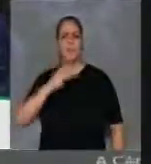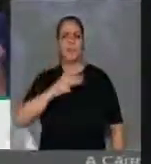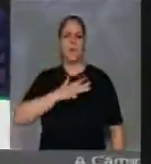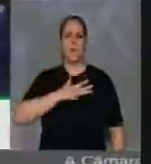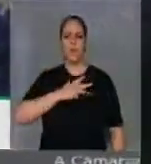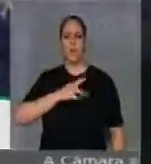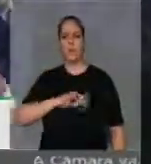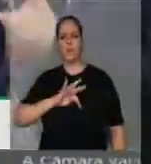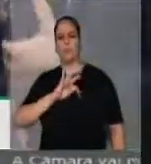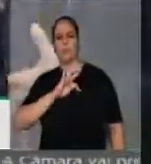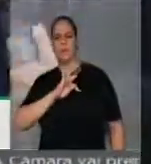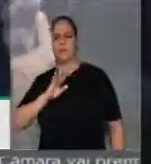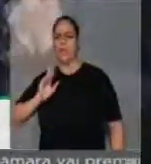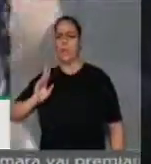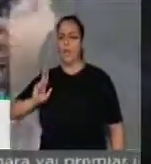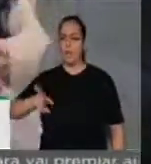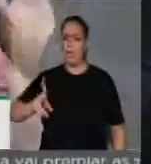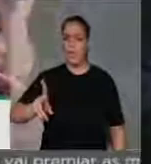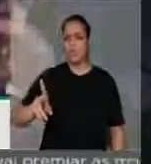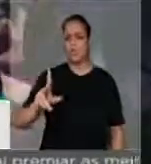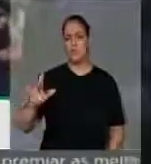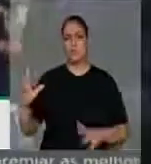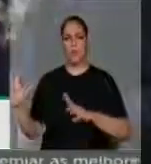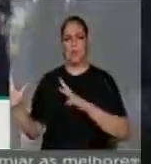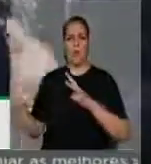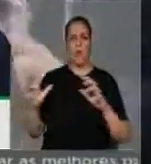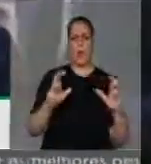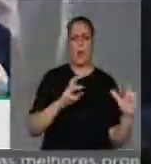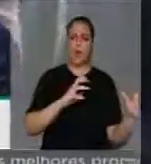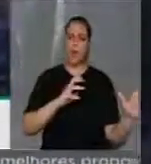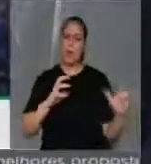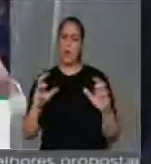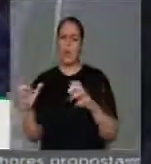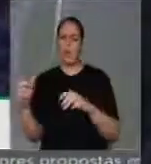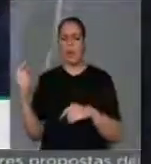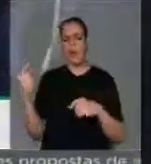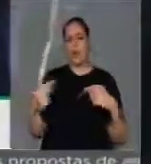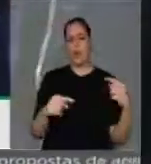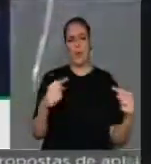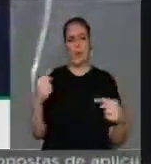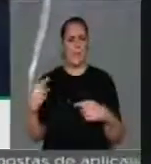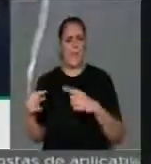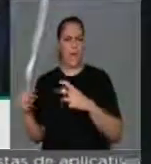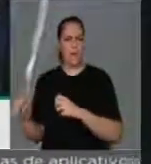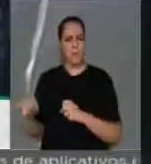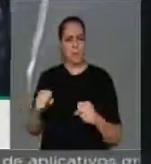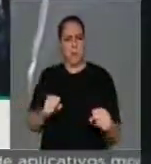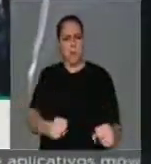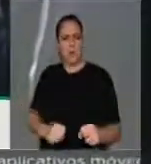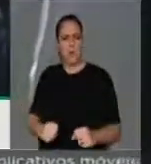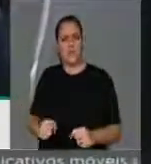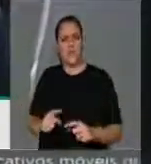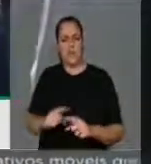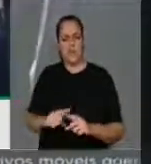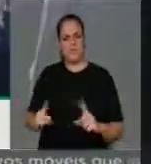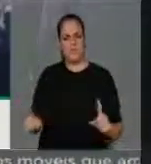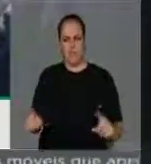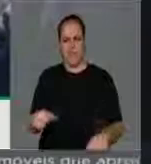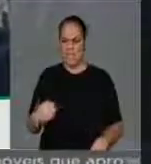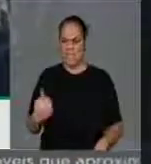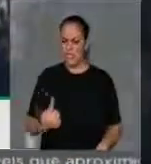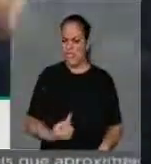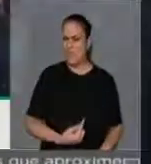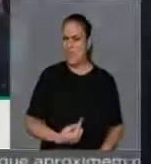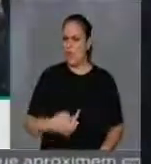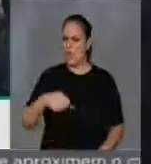e que continua agora com guerra de quadrilha, com debates e discussões. E esta casa, que deveria